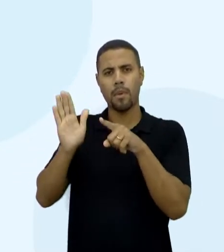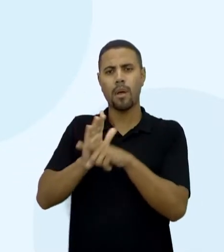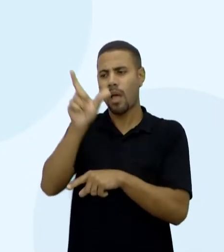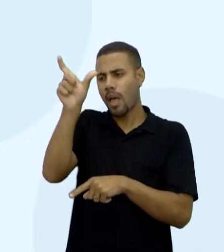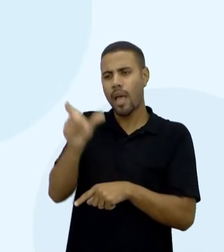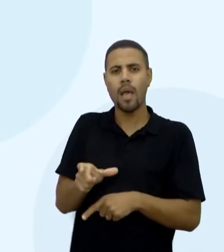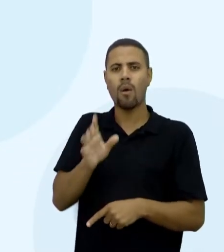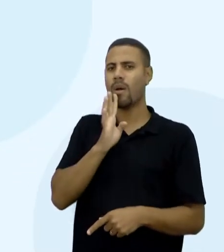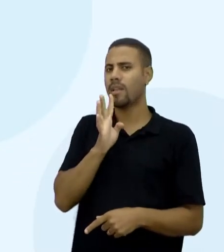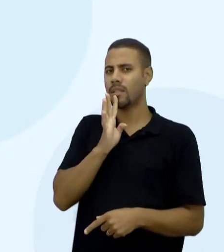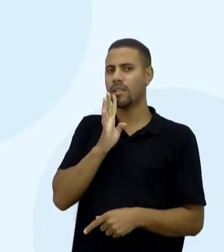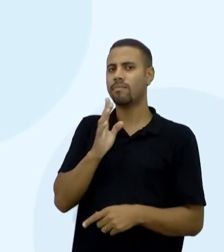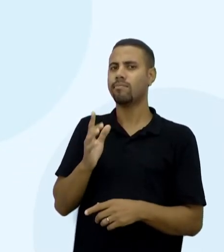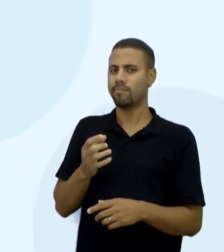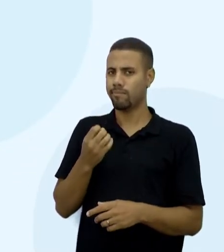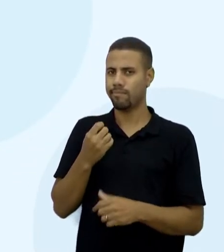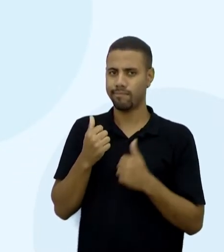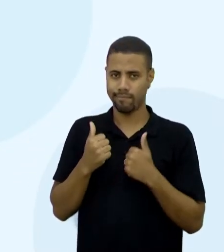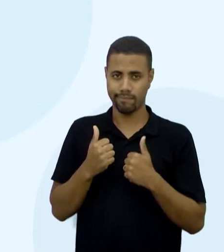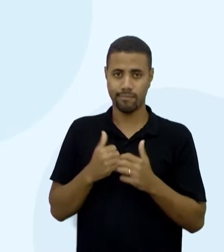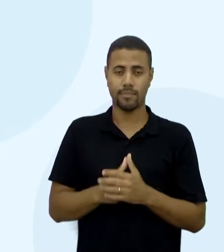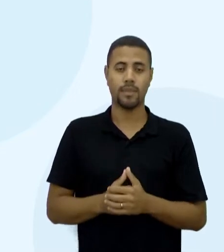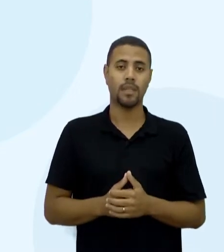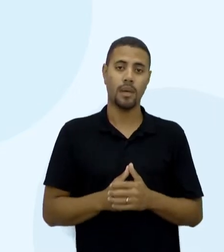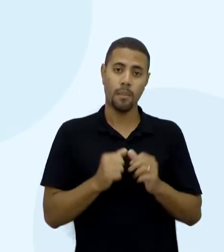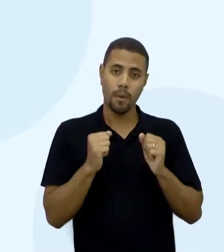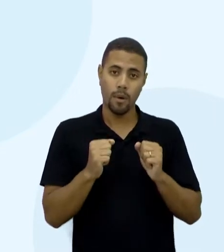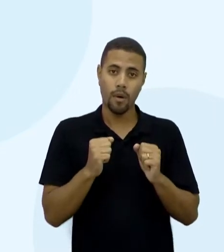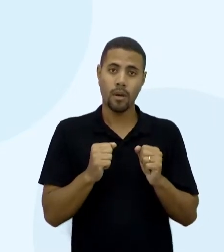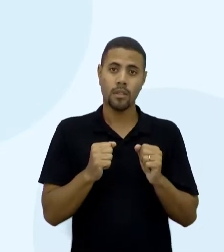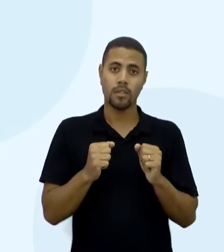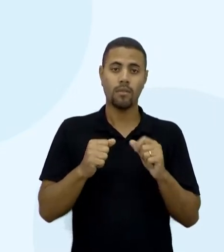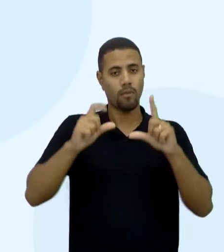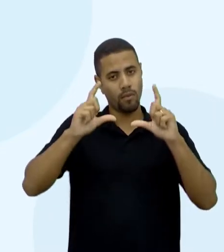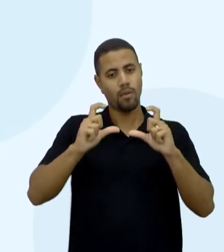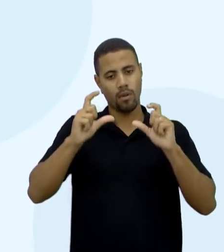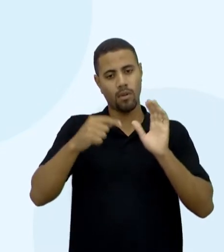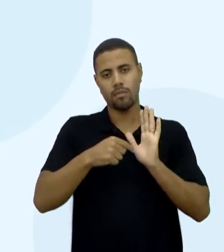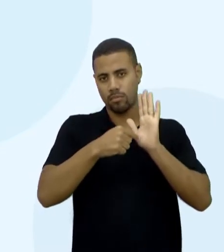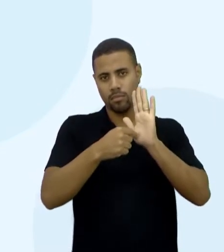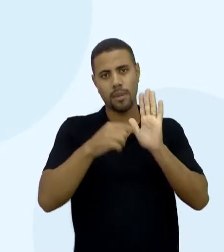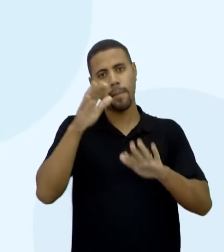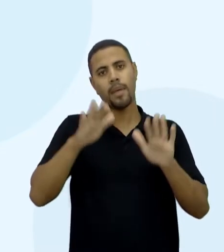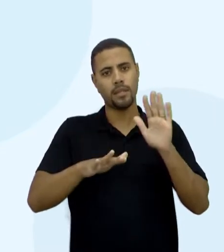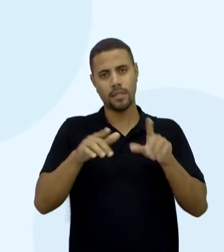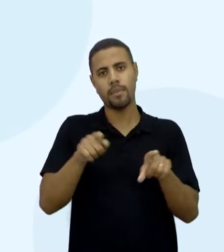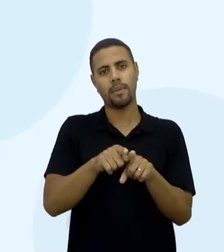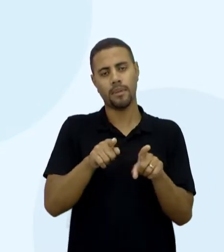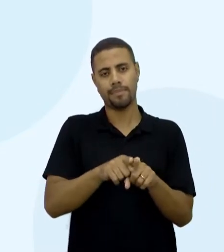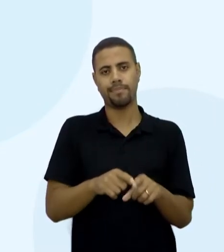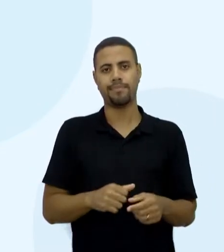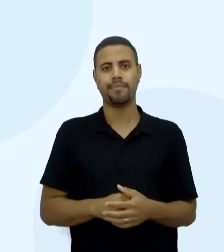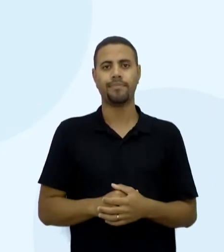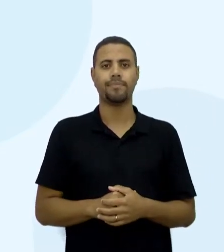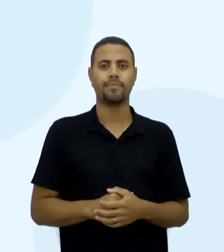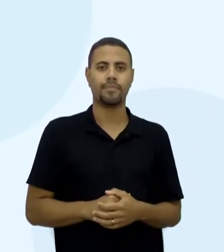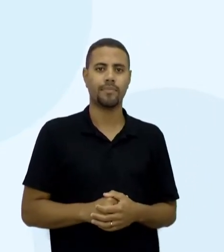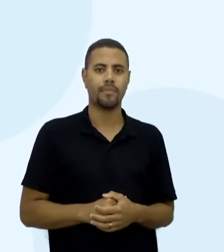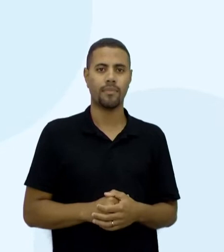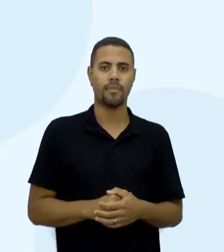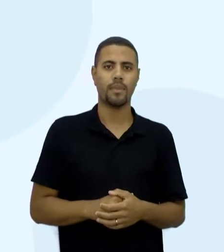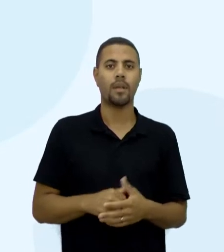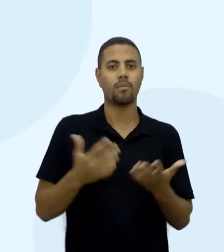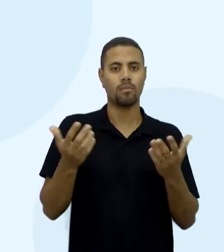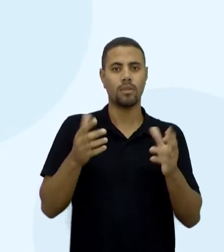essa pessoa. Também pode trazer ou não uma foto, tá bom? Do entrevistado. Aí, então, é o Ricardo